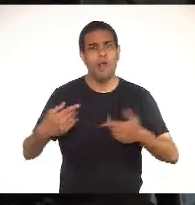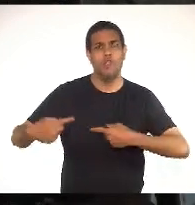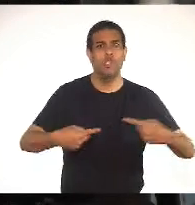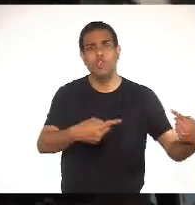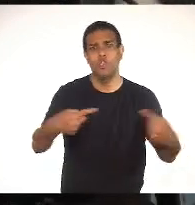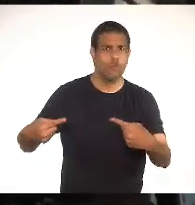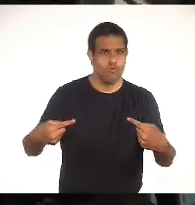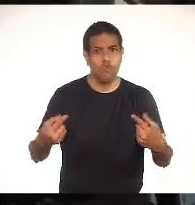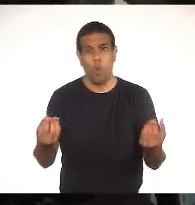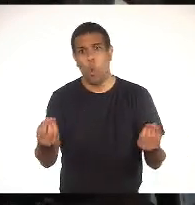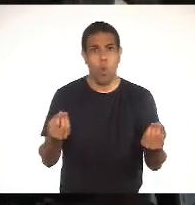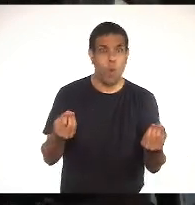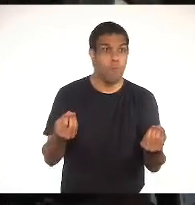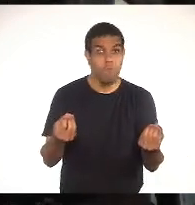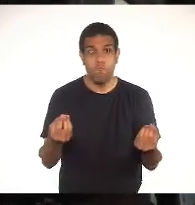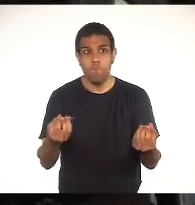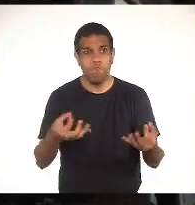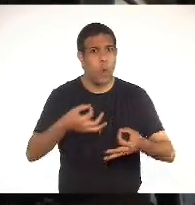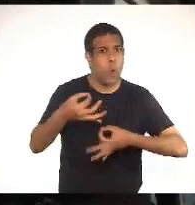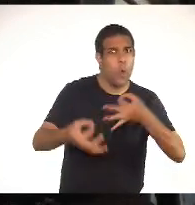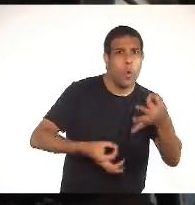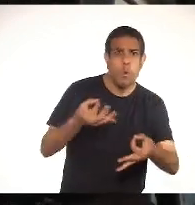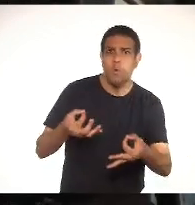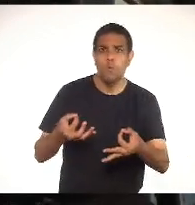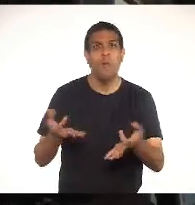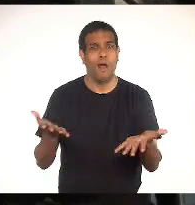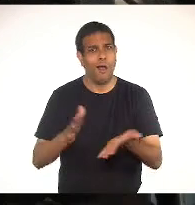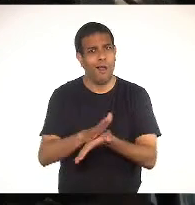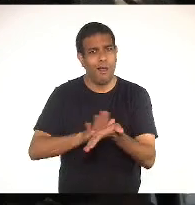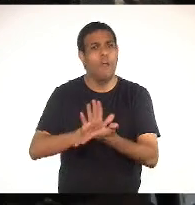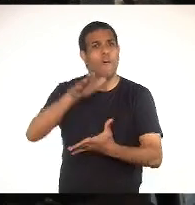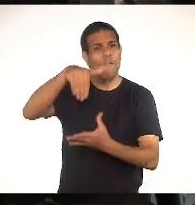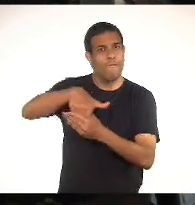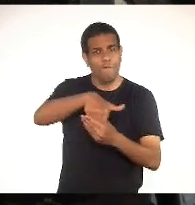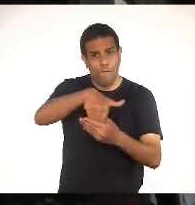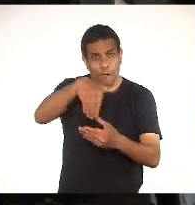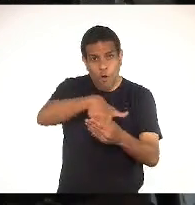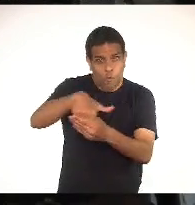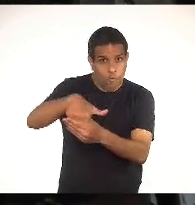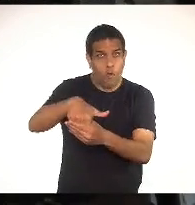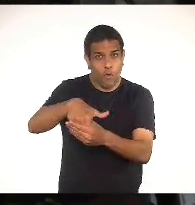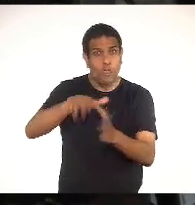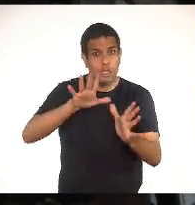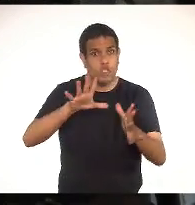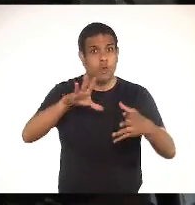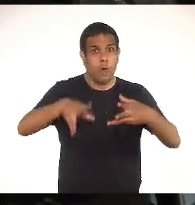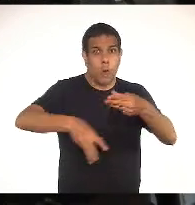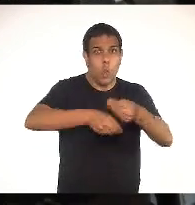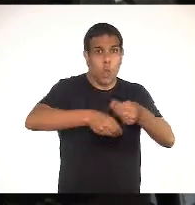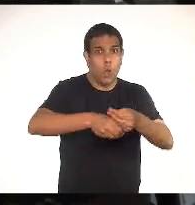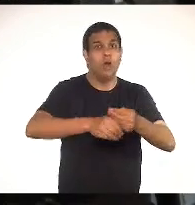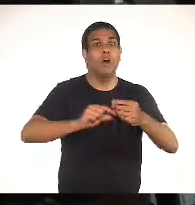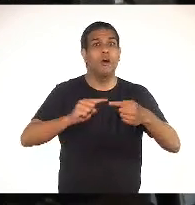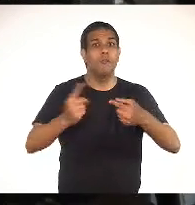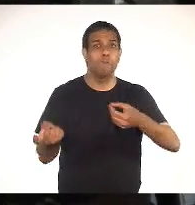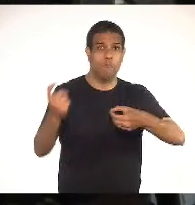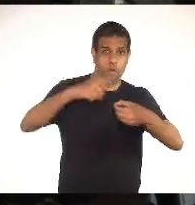discussão. Havendo quem queira discutir, encerrada a discussão, o presidente propõe recebeu 3 emendas e retorna às